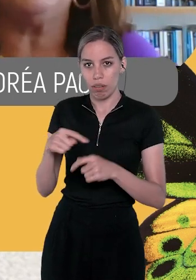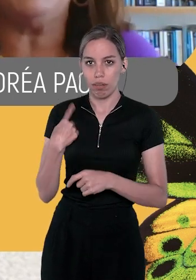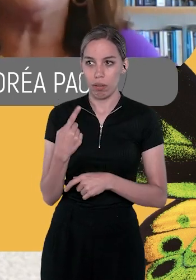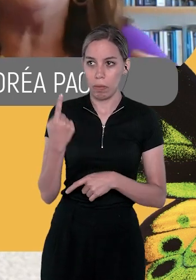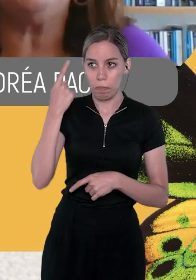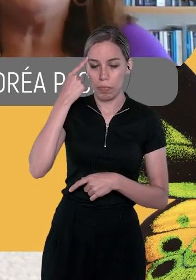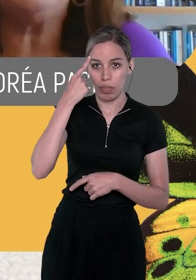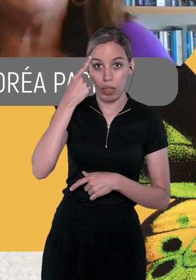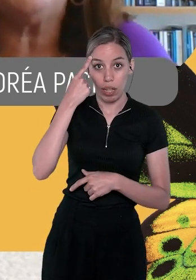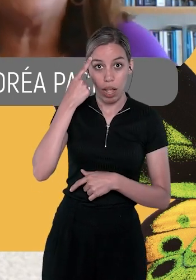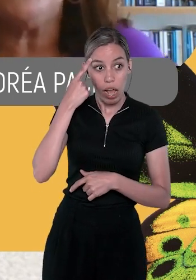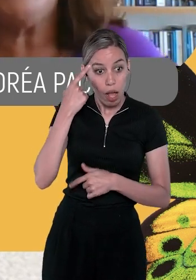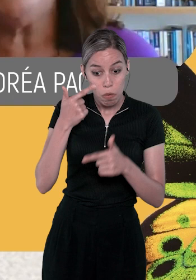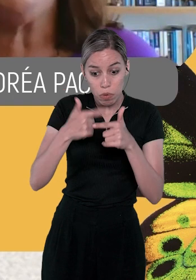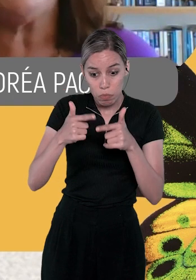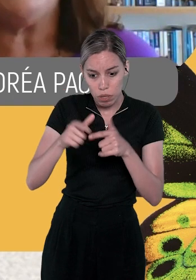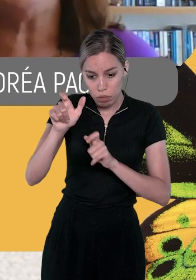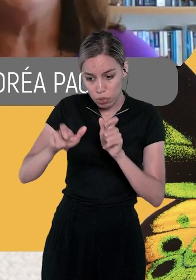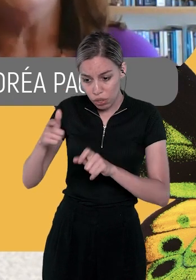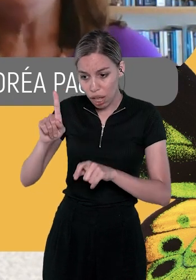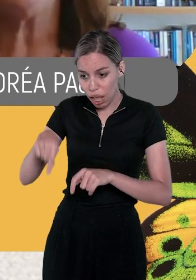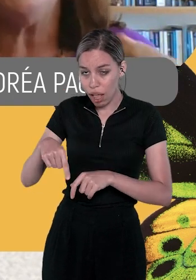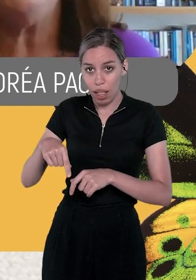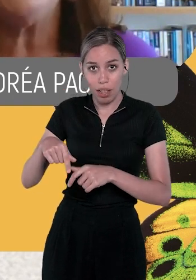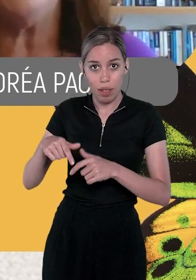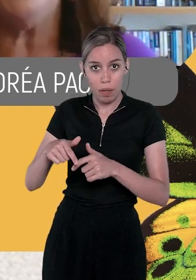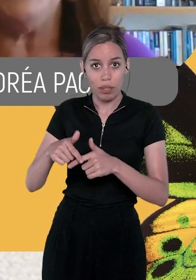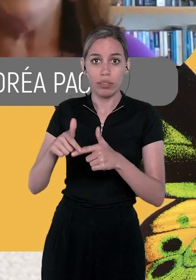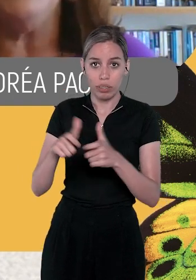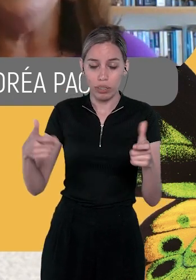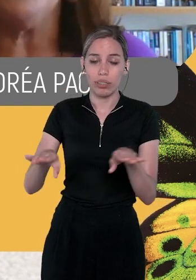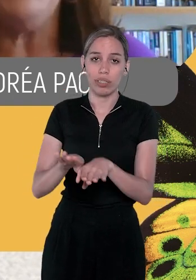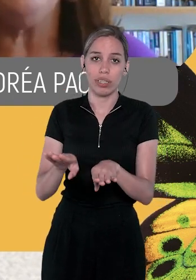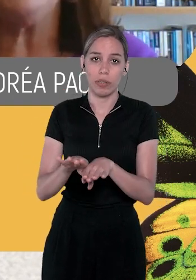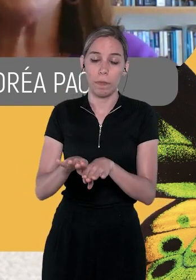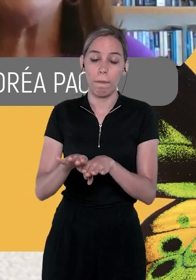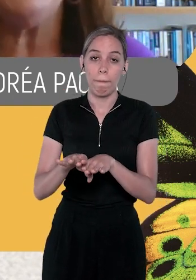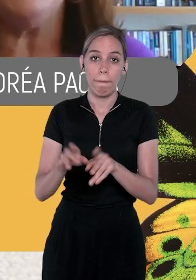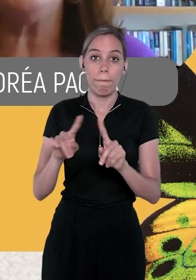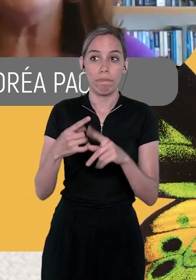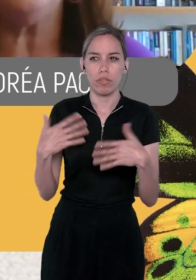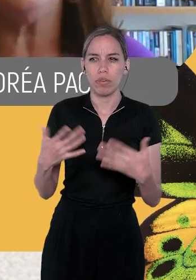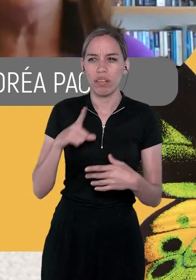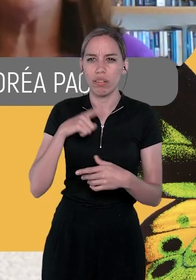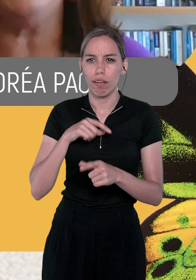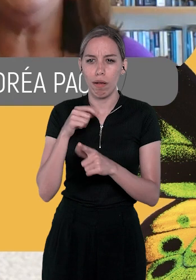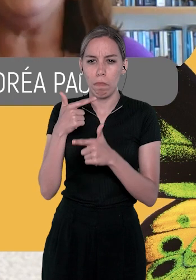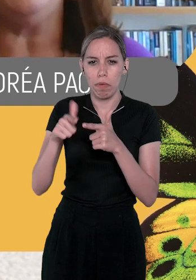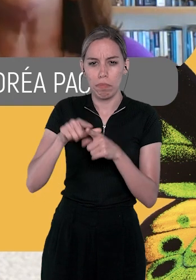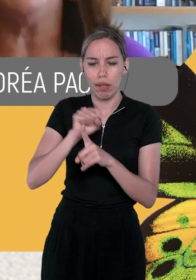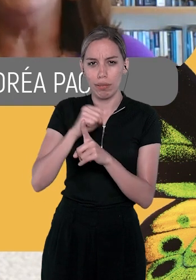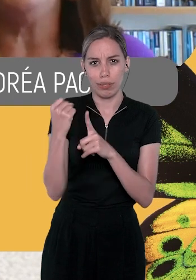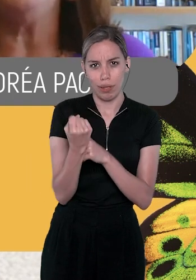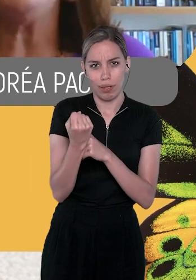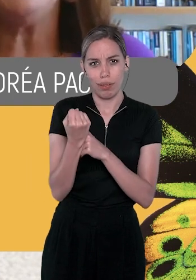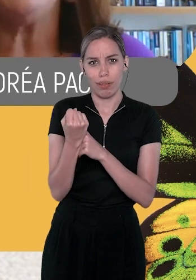quanto qualquer problema, porque dizem respeito à subjetividade. Mas quando você vê problemas sociais, econômicos e